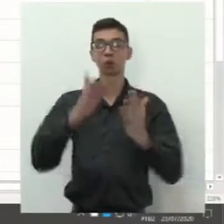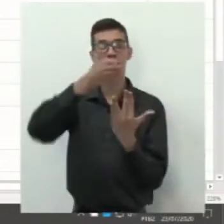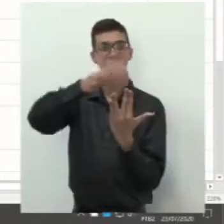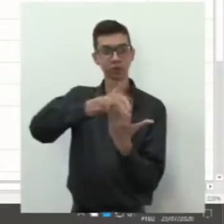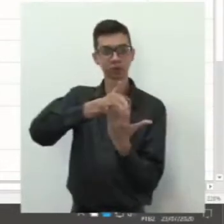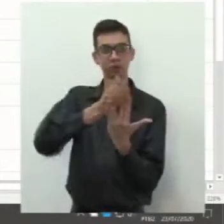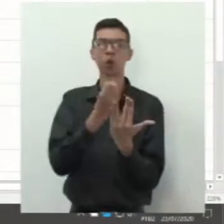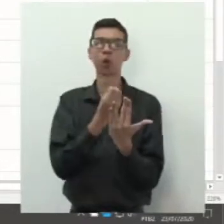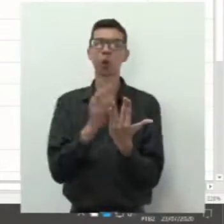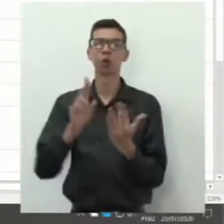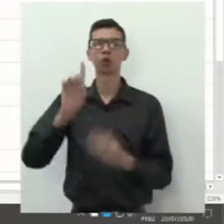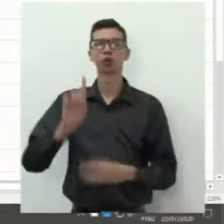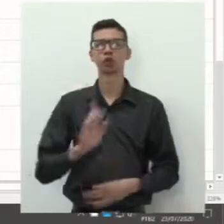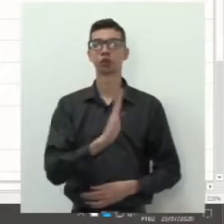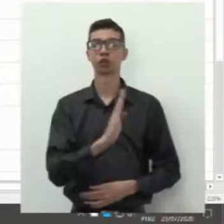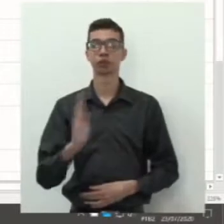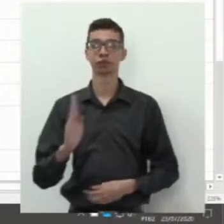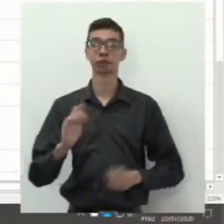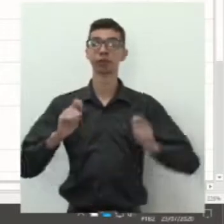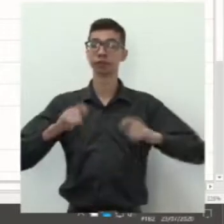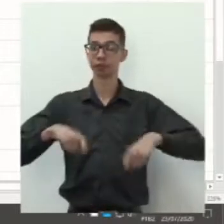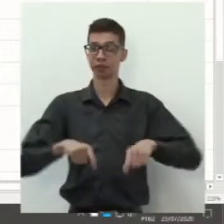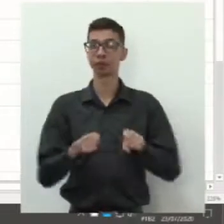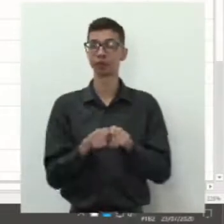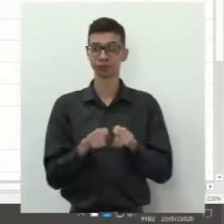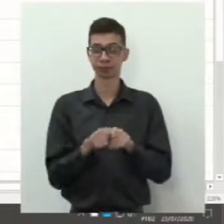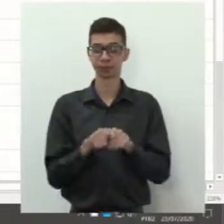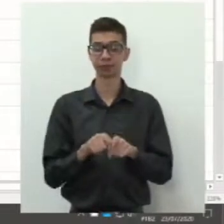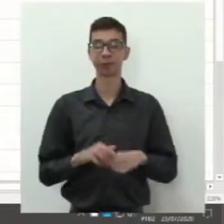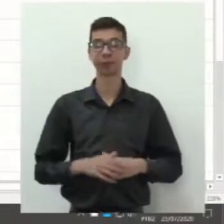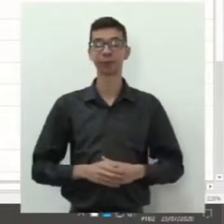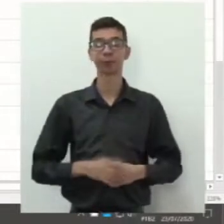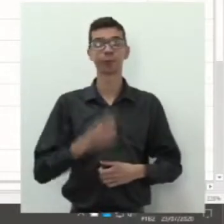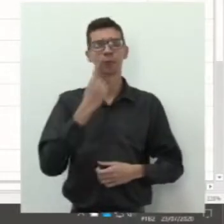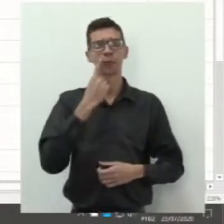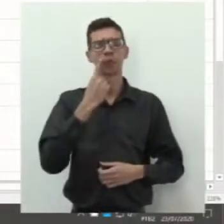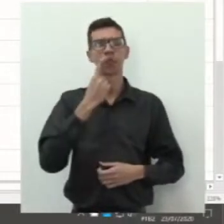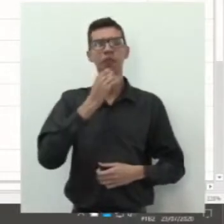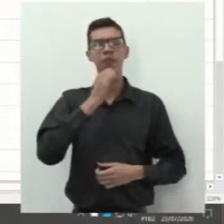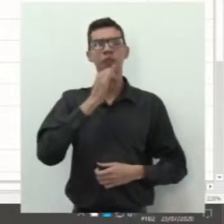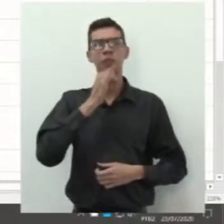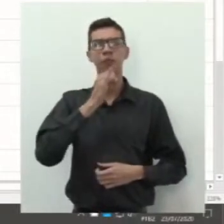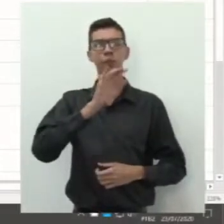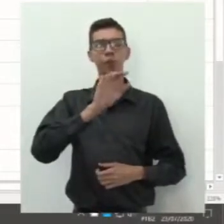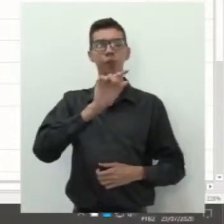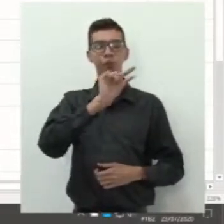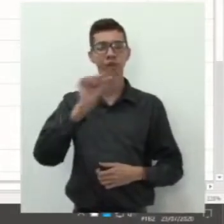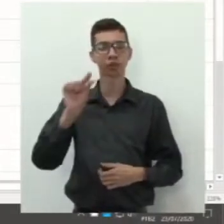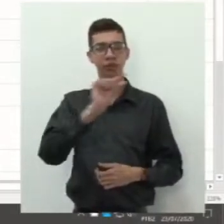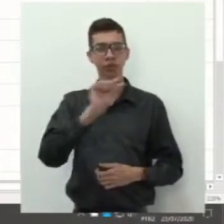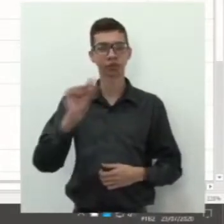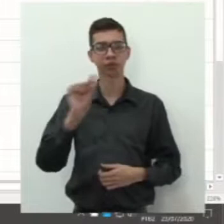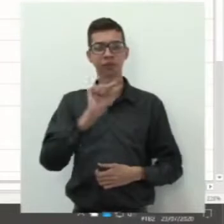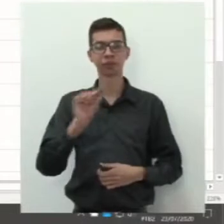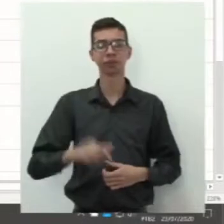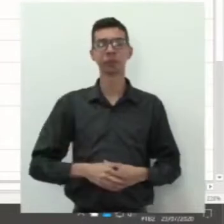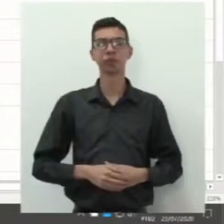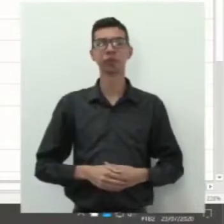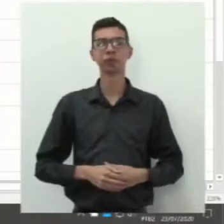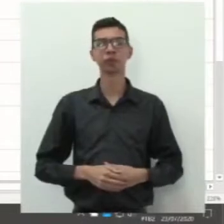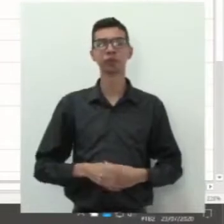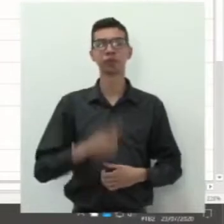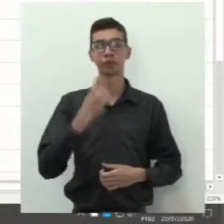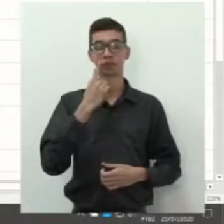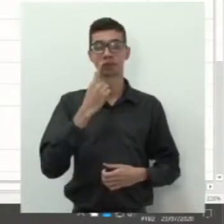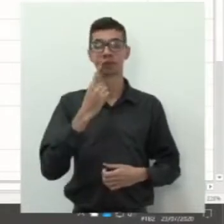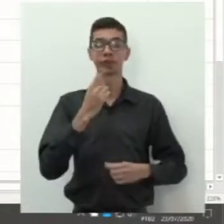da célula. E essa parte de cima aqui, eu deixo se ela está alinhada acima, no centro da célula